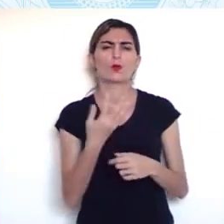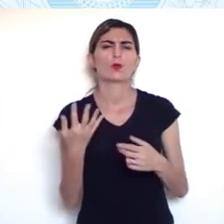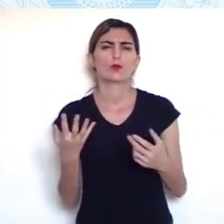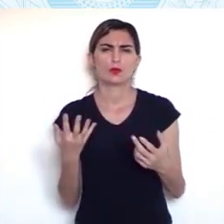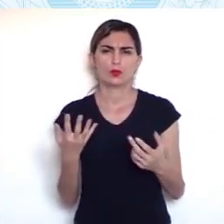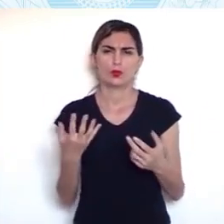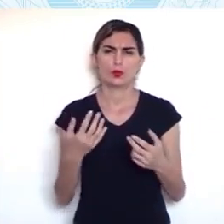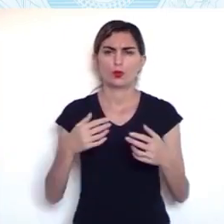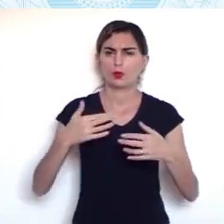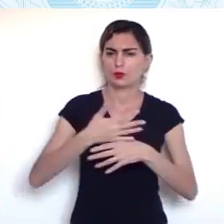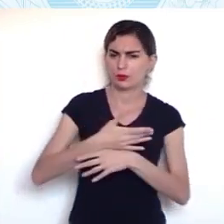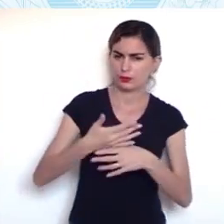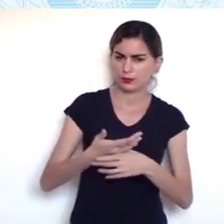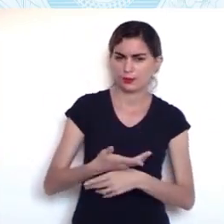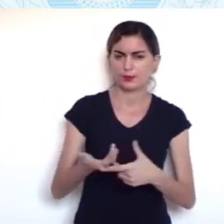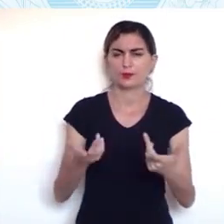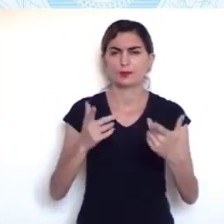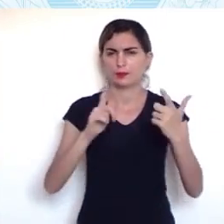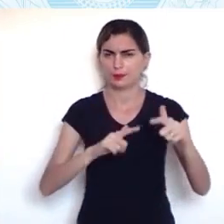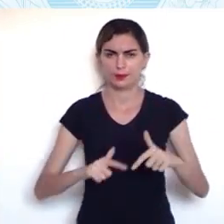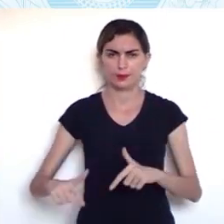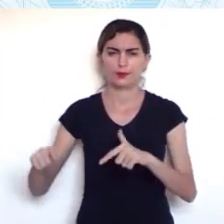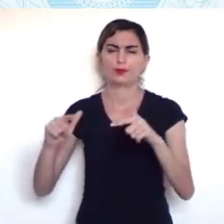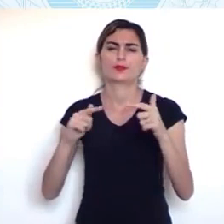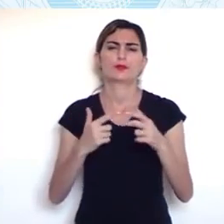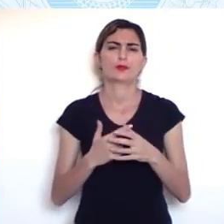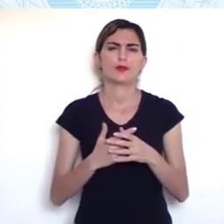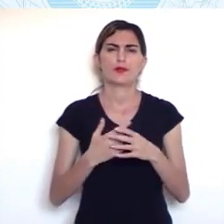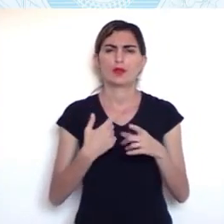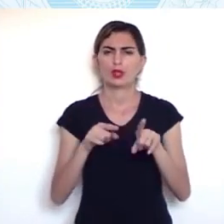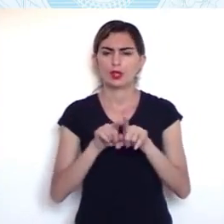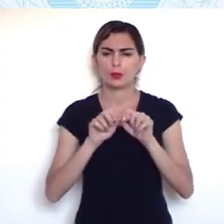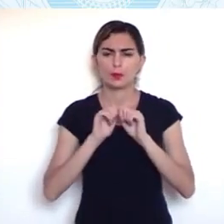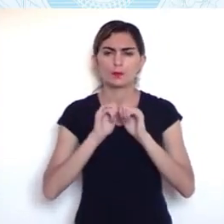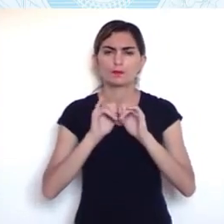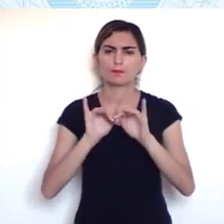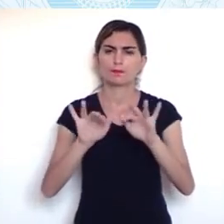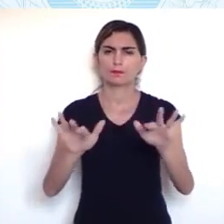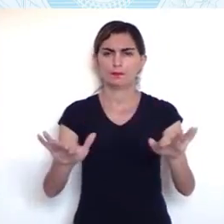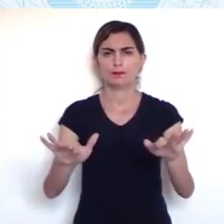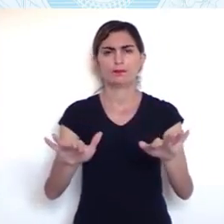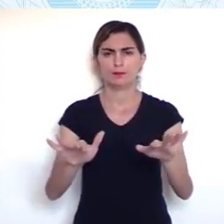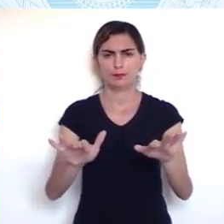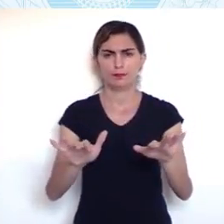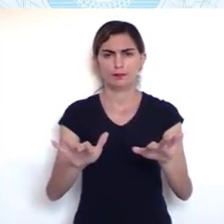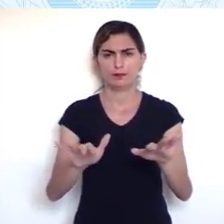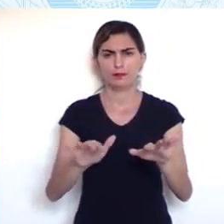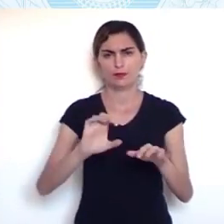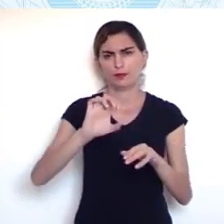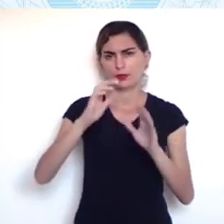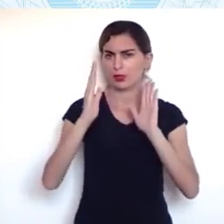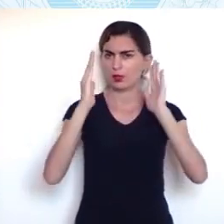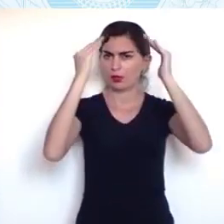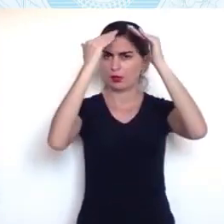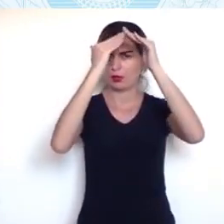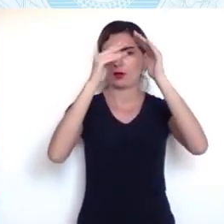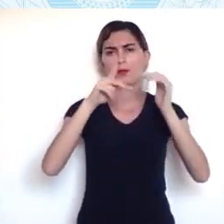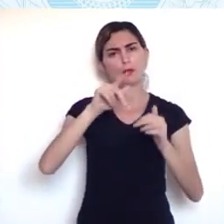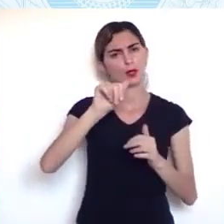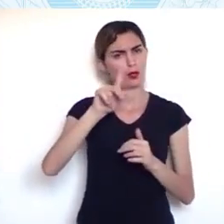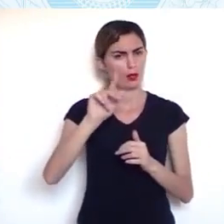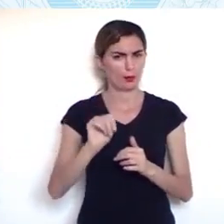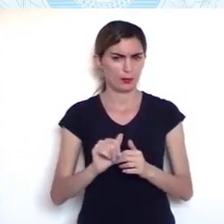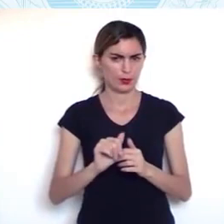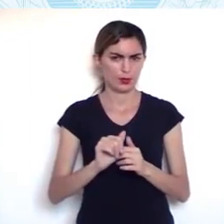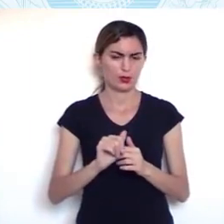cultos, urbanos, burgueses, né? E a expansão também pelo clero,